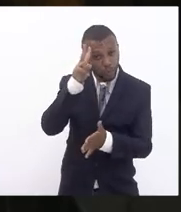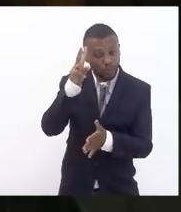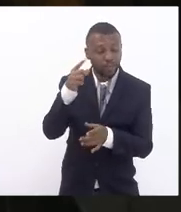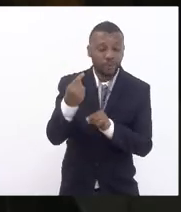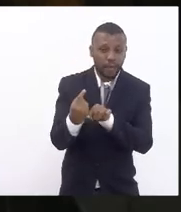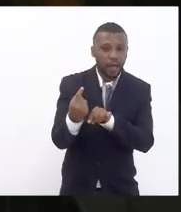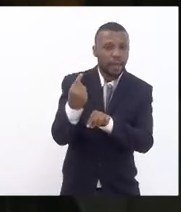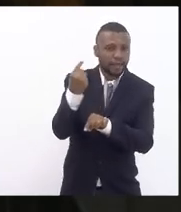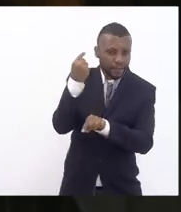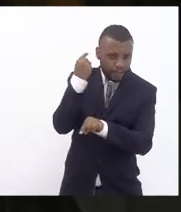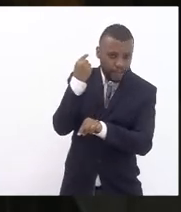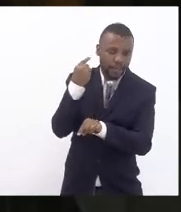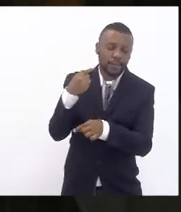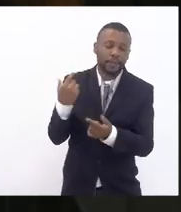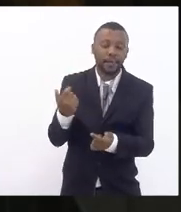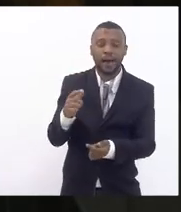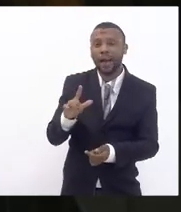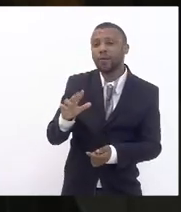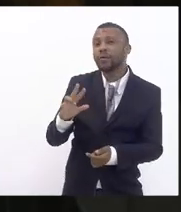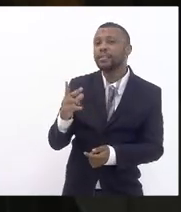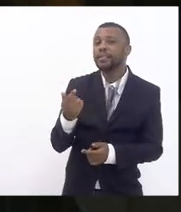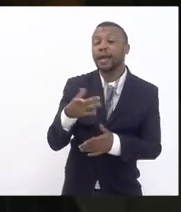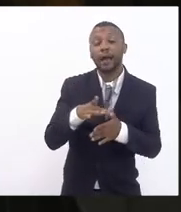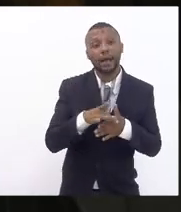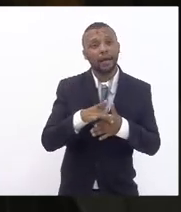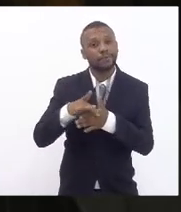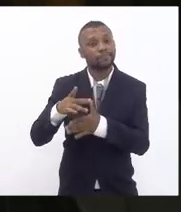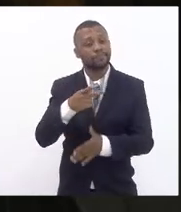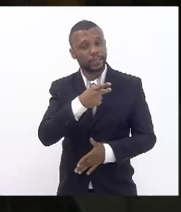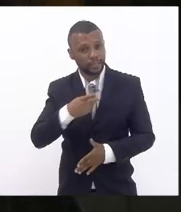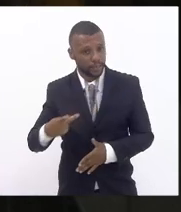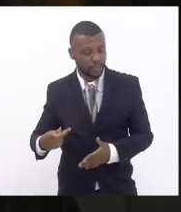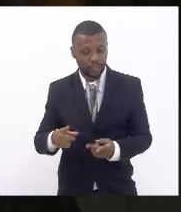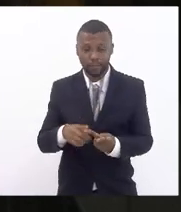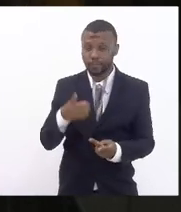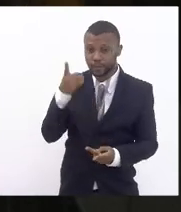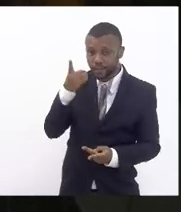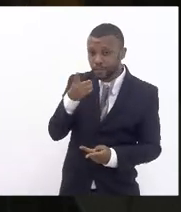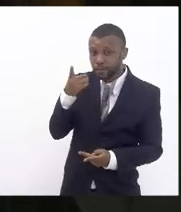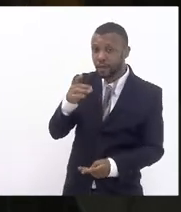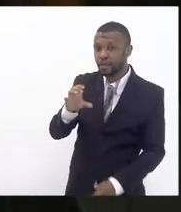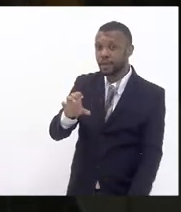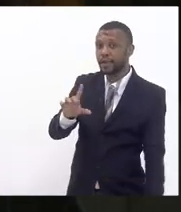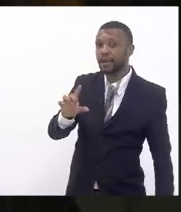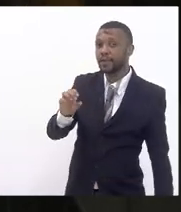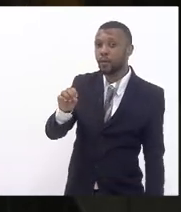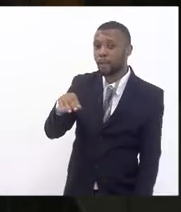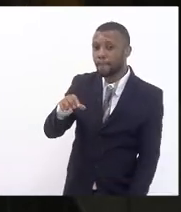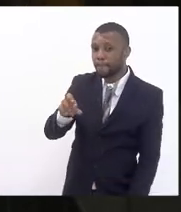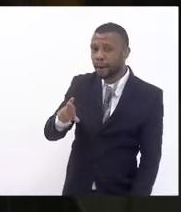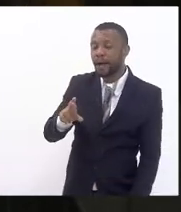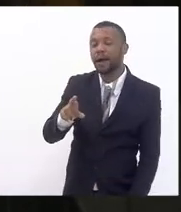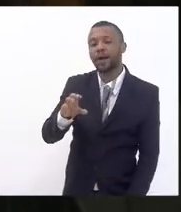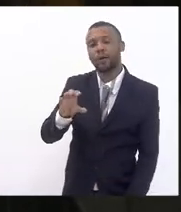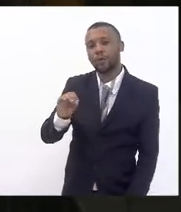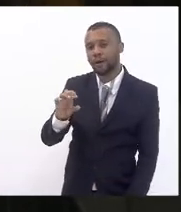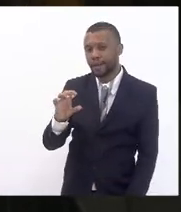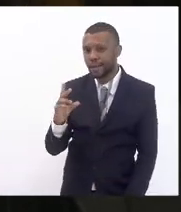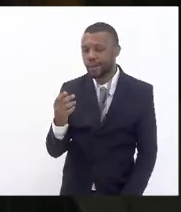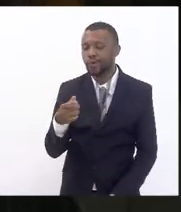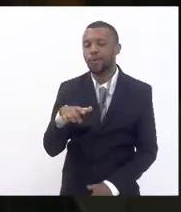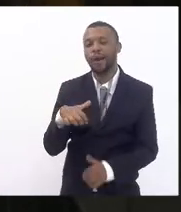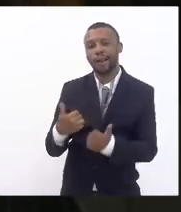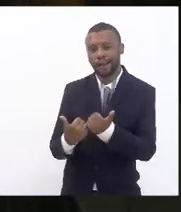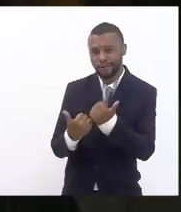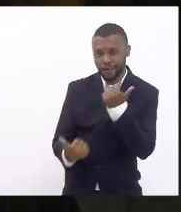instalada, a Lucinha preside a CPI, o deputado Eliomar Coelho é o vice-presidente. Eu virei relator para variar, sou relator novamente de uma CPI